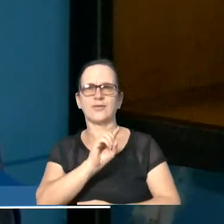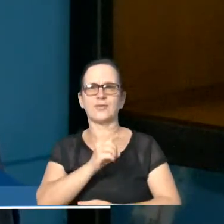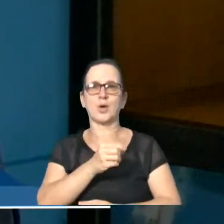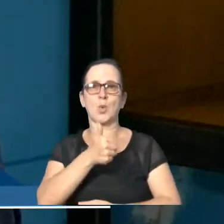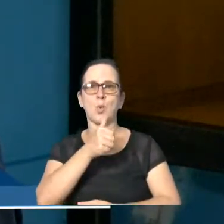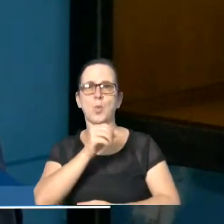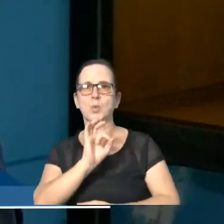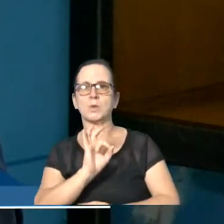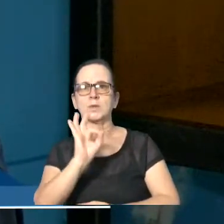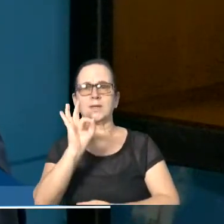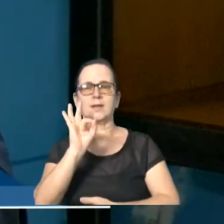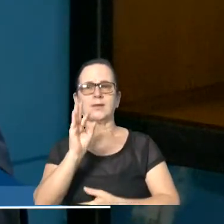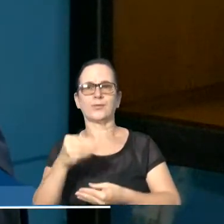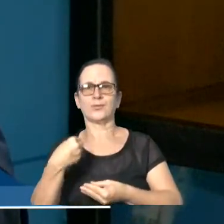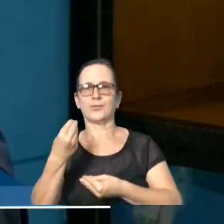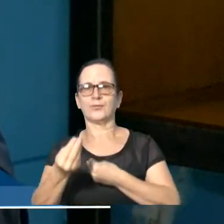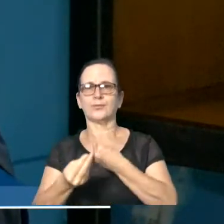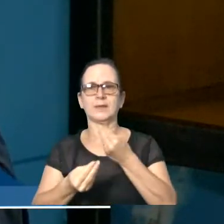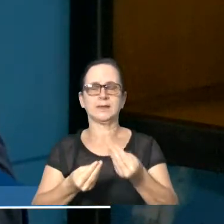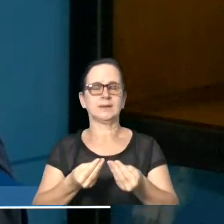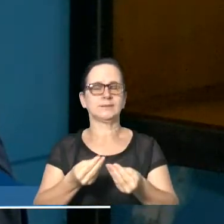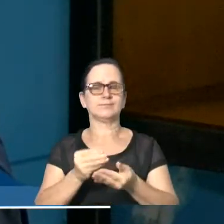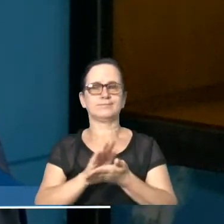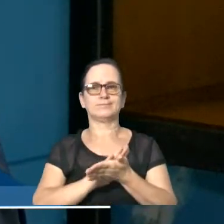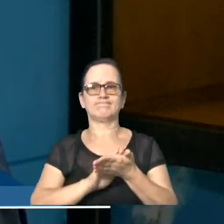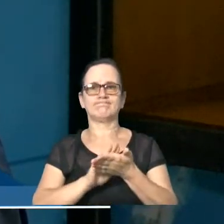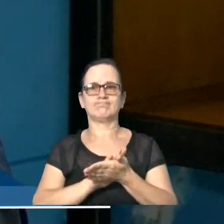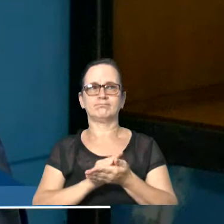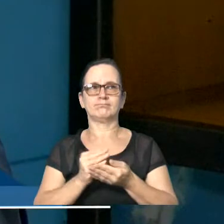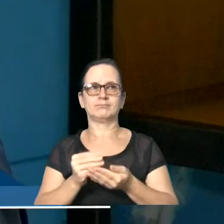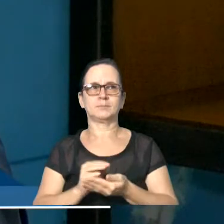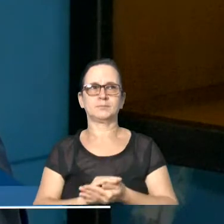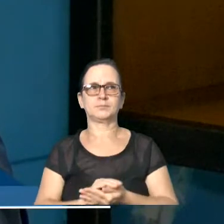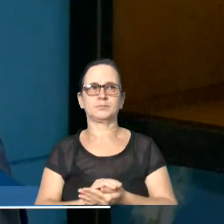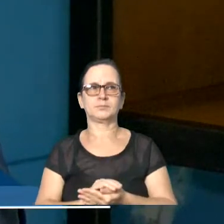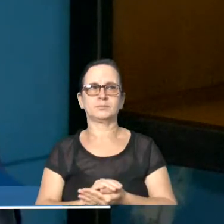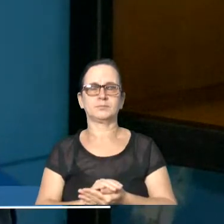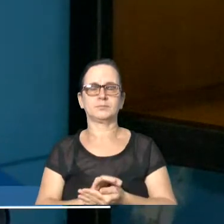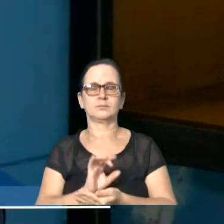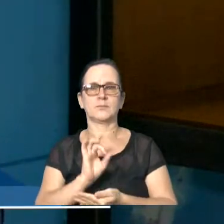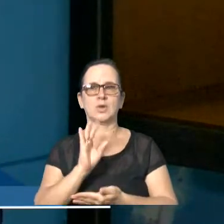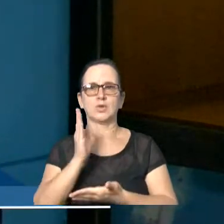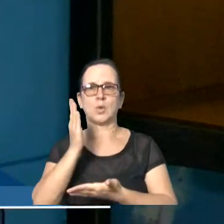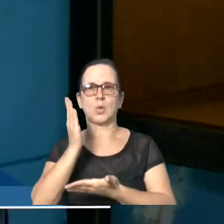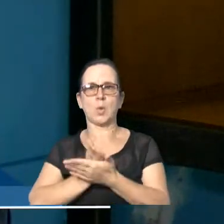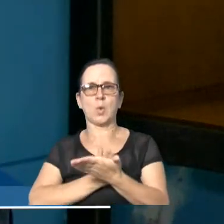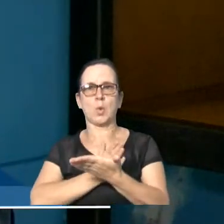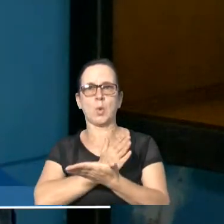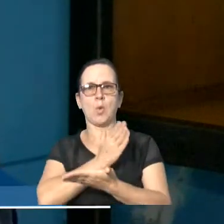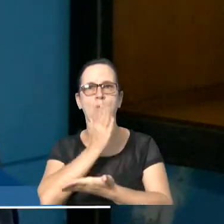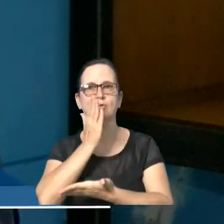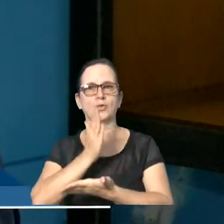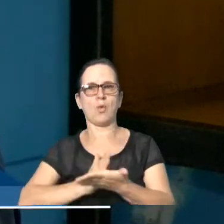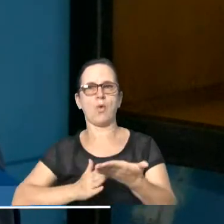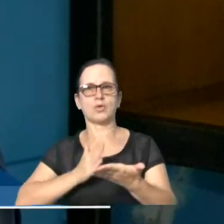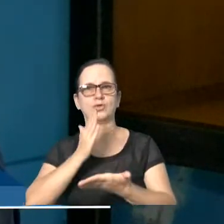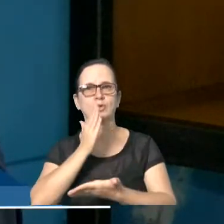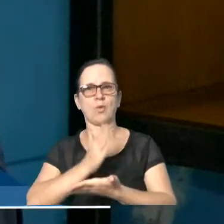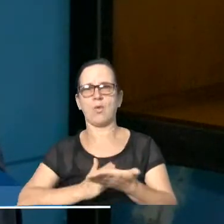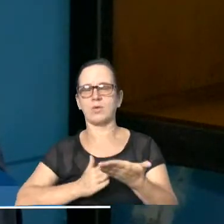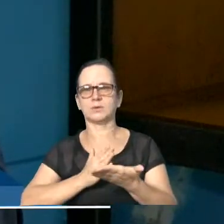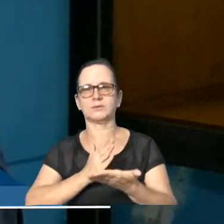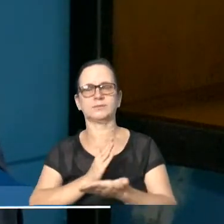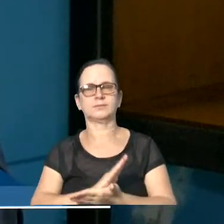0,1% não foi oferecido para a categoria, vereador Alessandro. É só corte, corte, corte, corte, e o